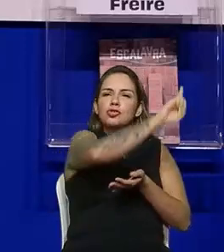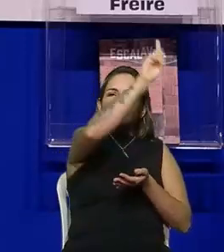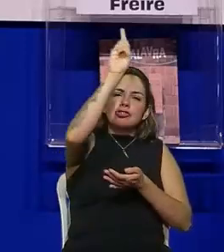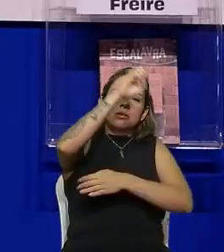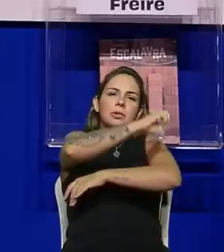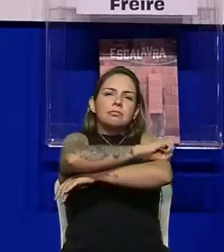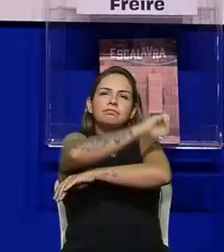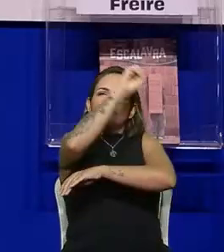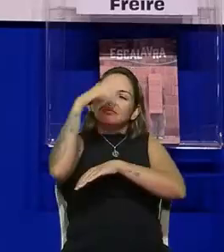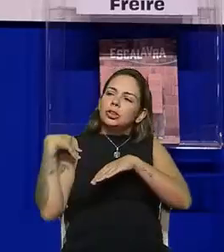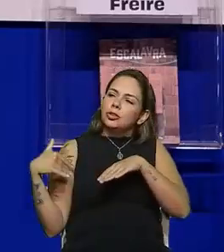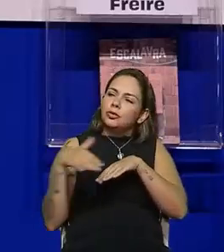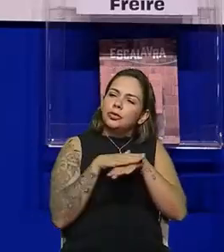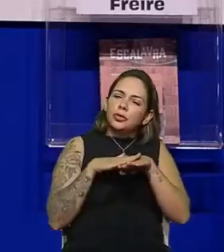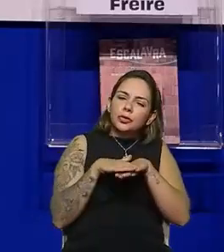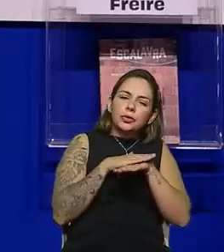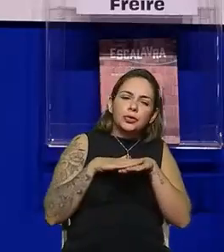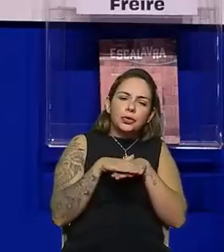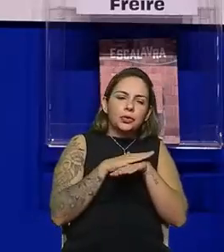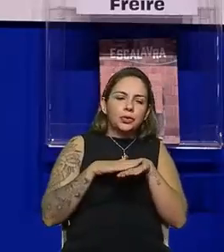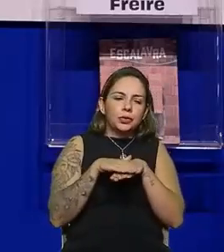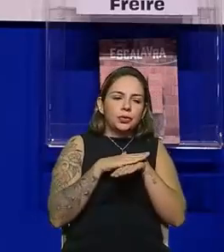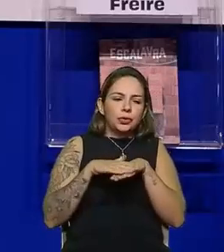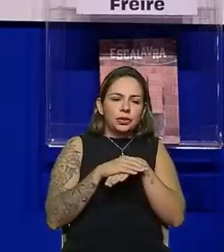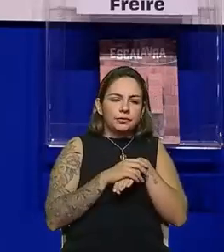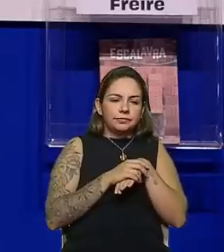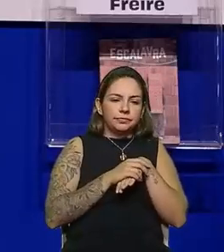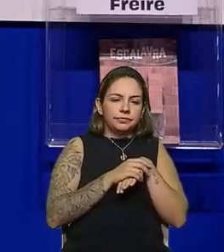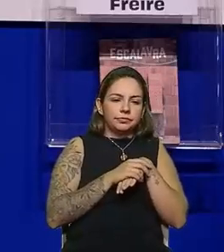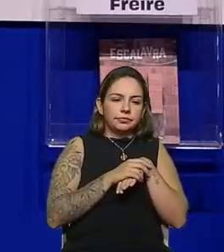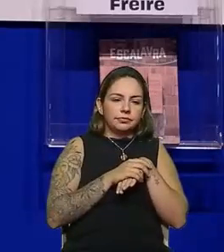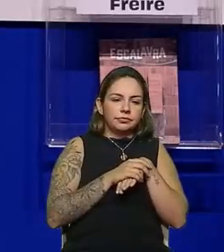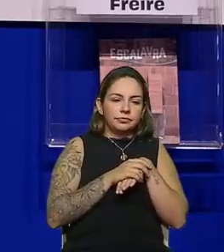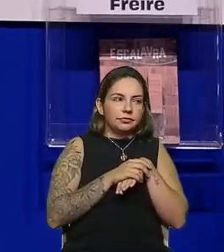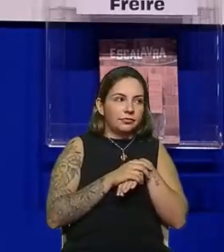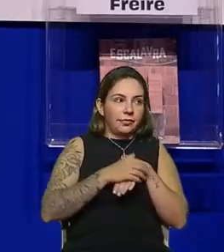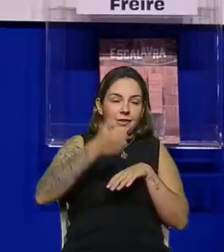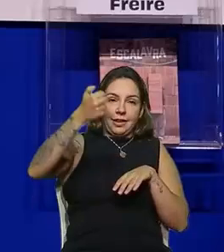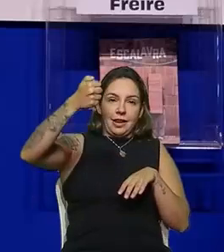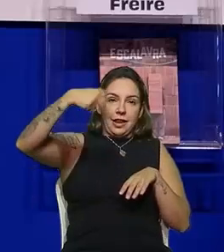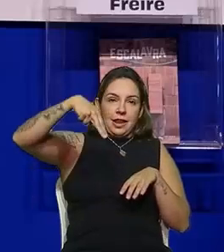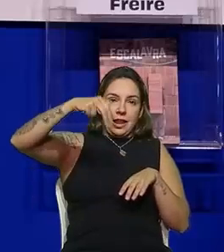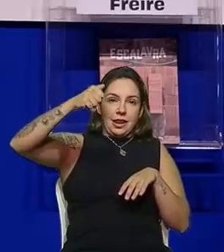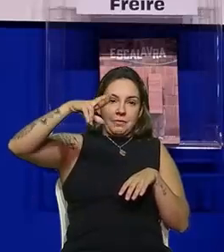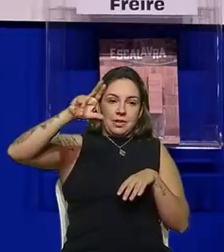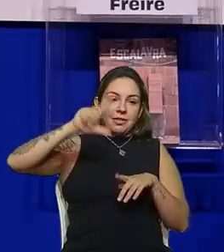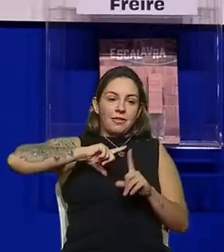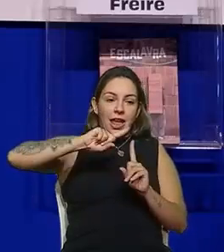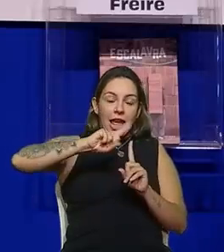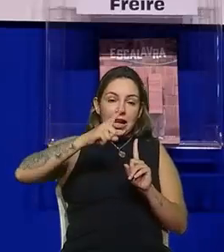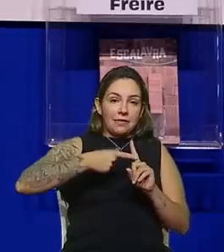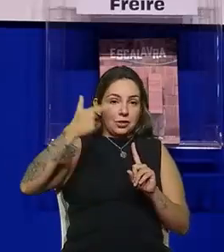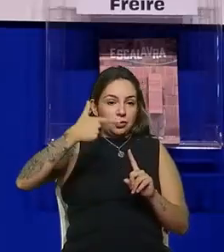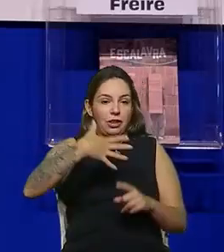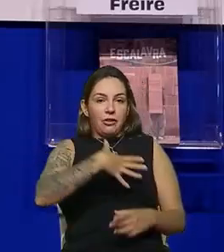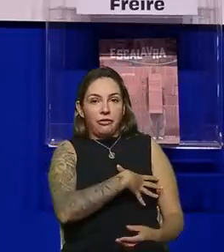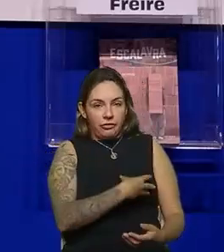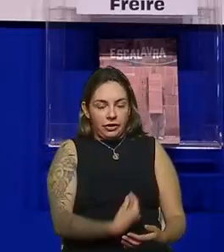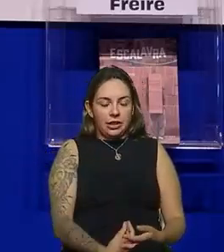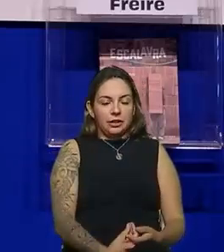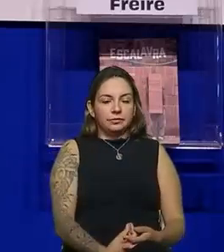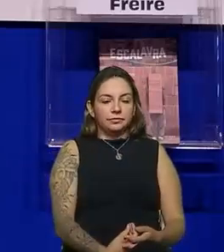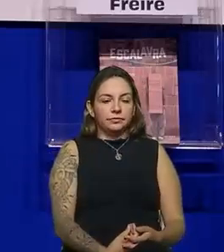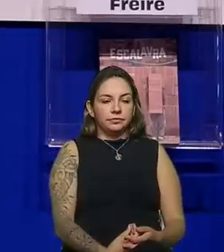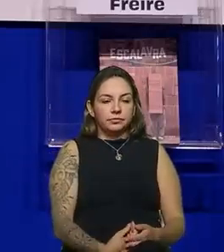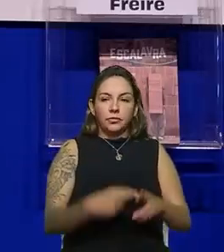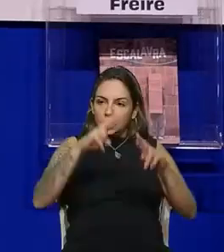muito interessante. Ana Maria estava grávida da que seria nossa segunda filha. E à saída, o Drummond